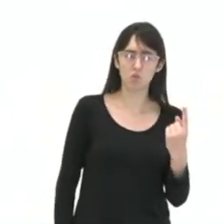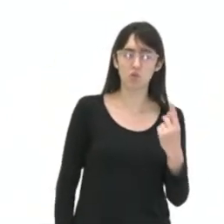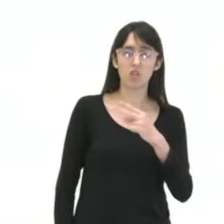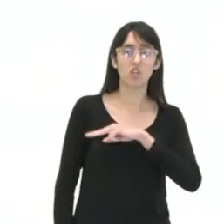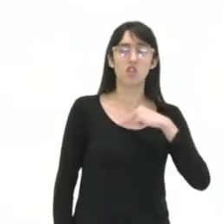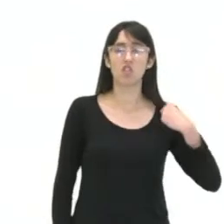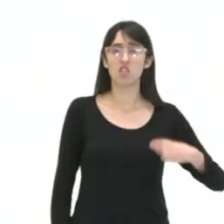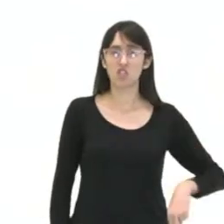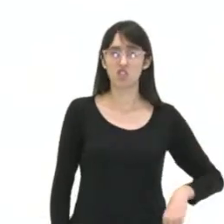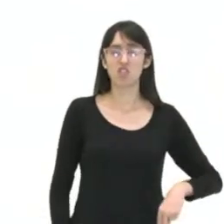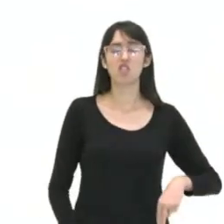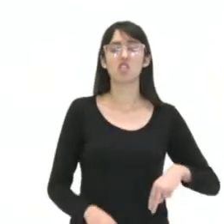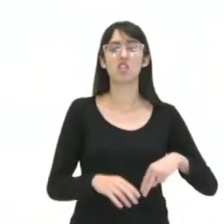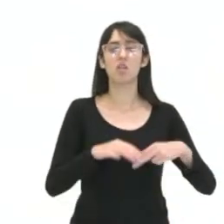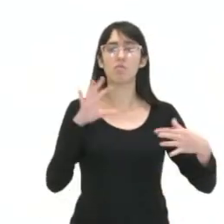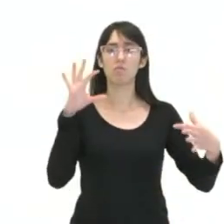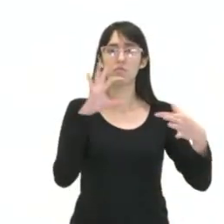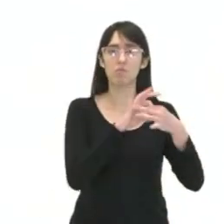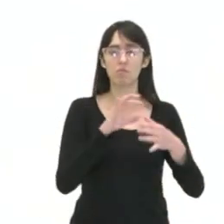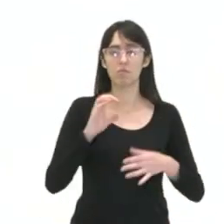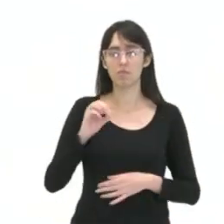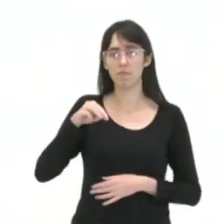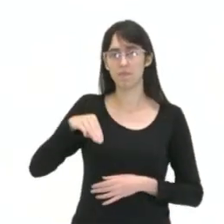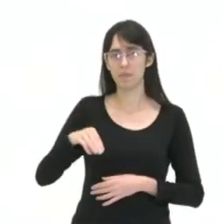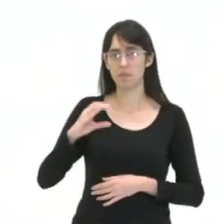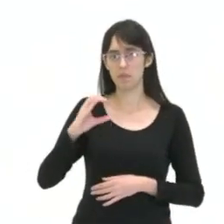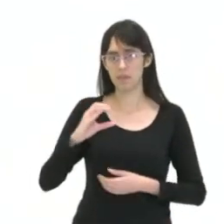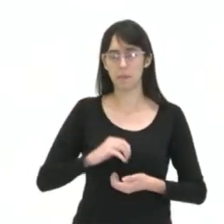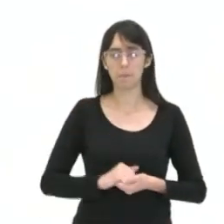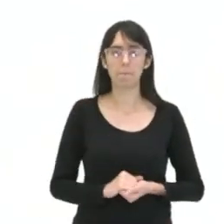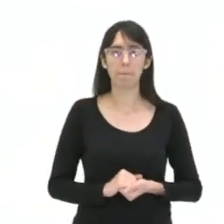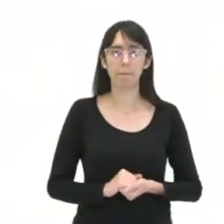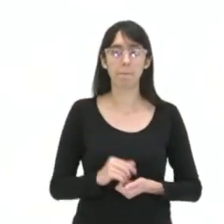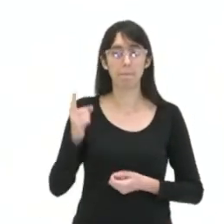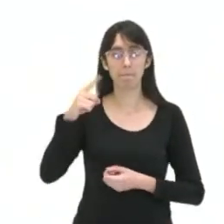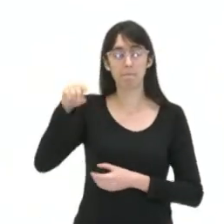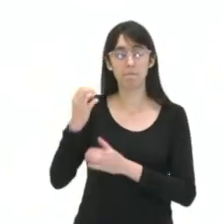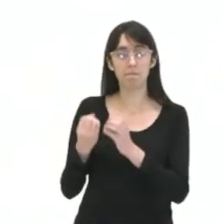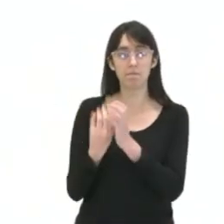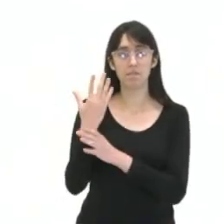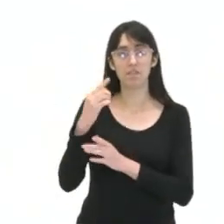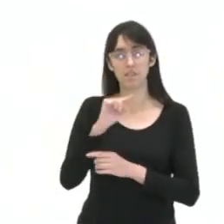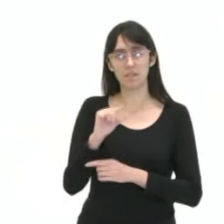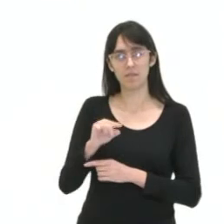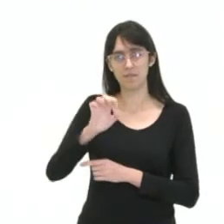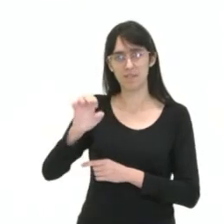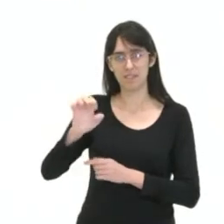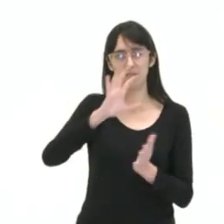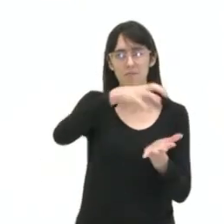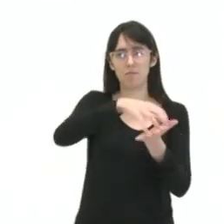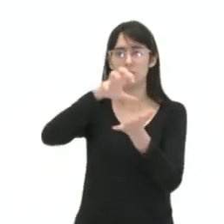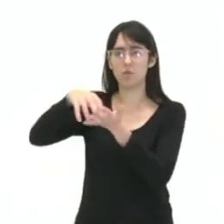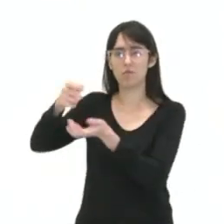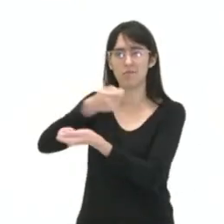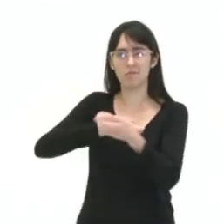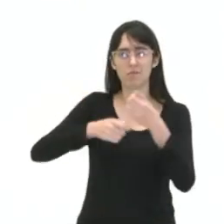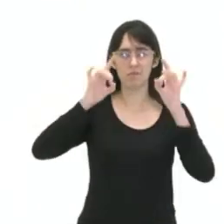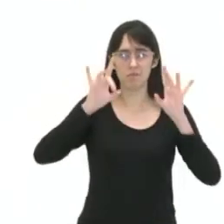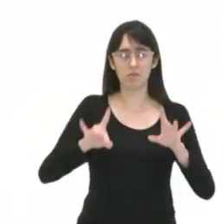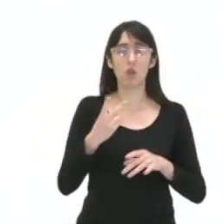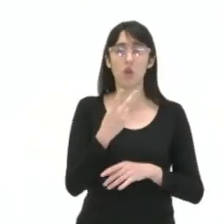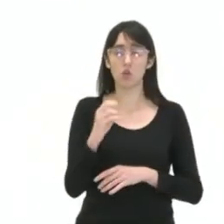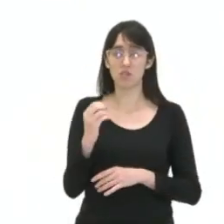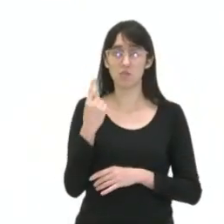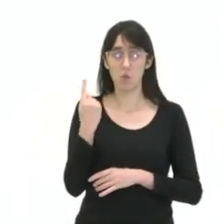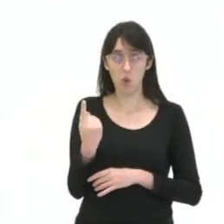aproxima da Organização Mundial do Comércio. Eles criam então as zonas econômicas especiais e já a partir de 2001, a